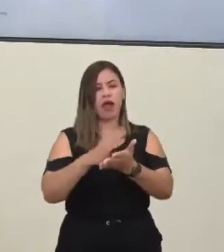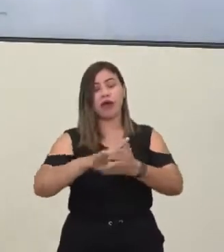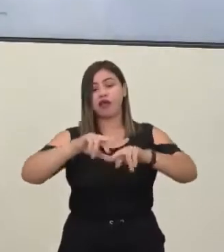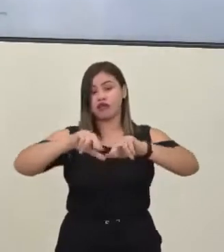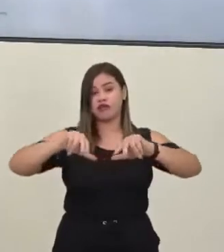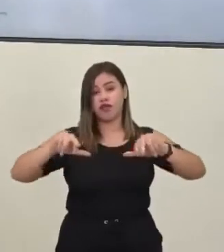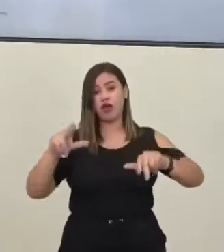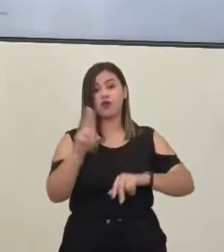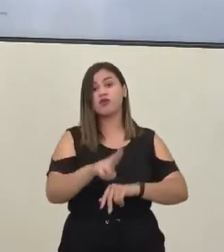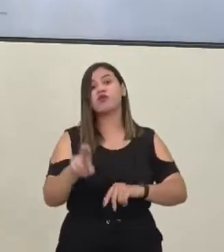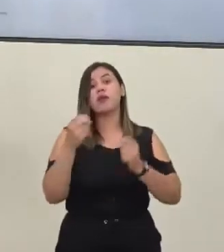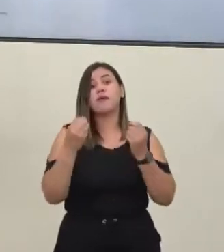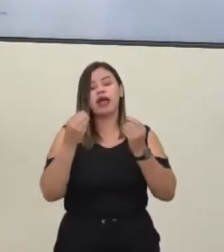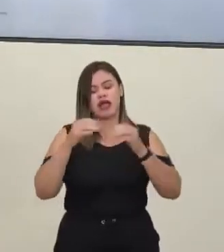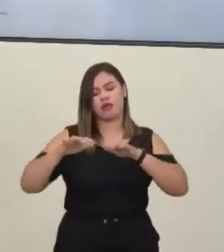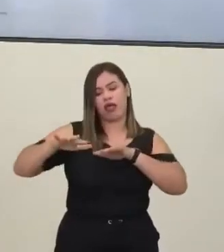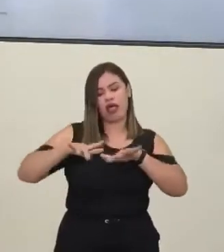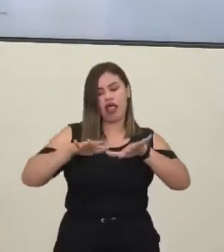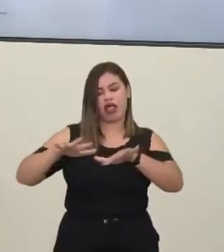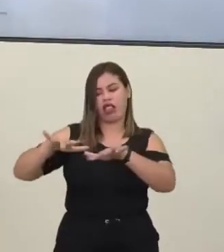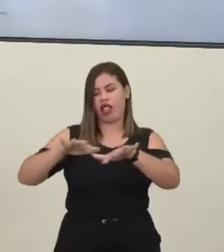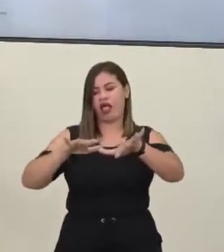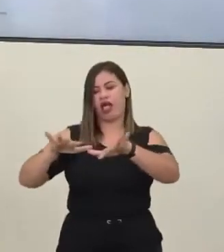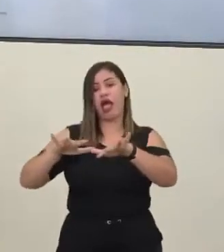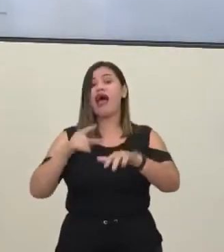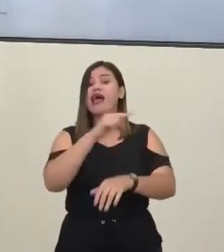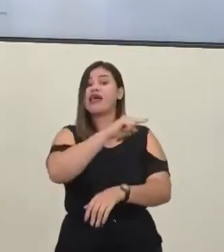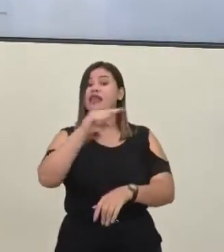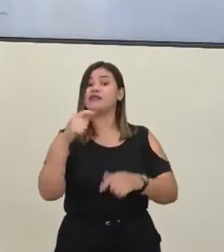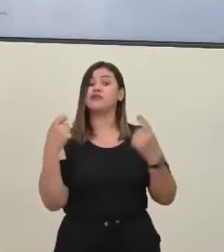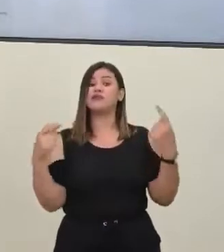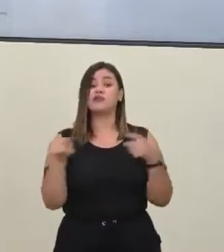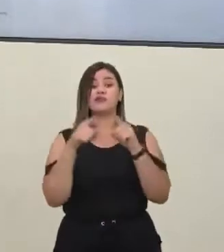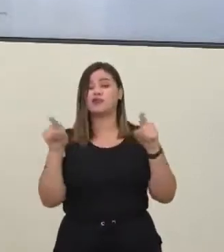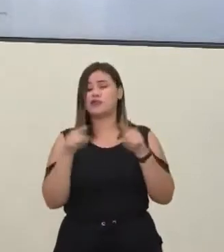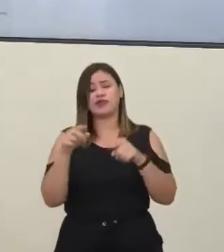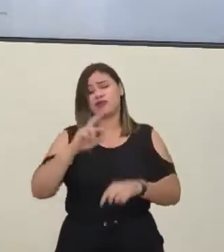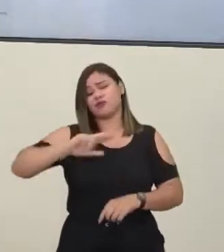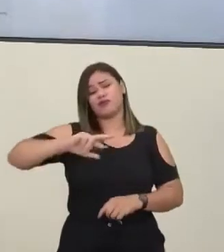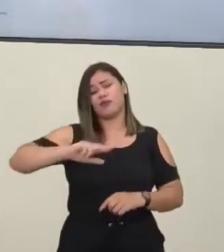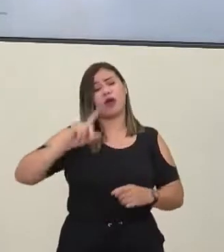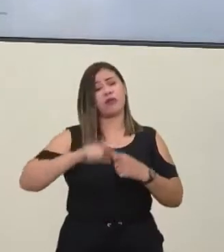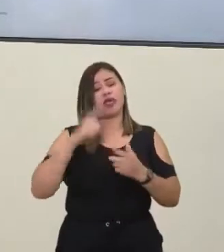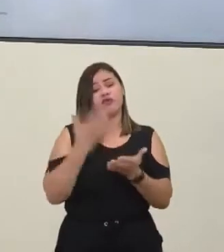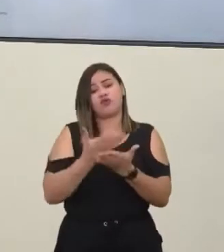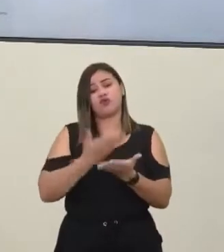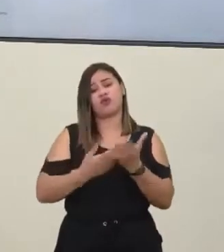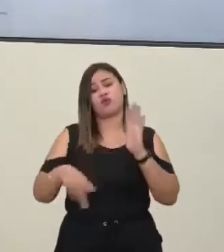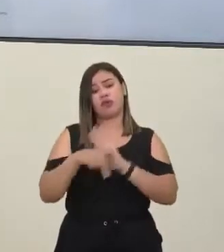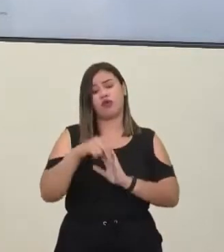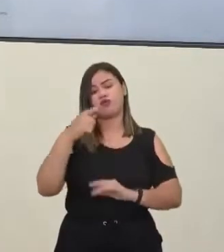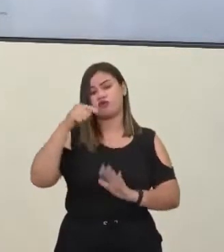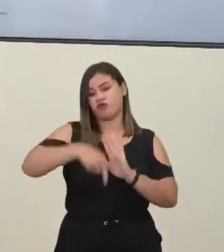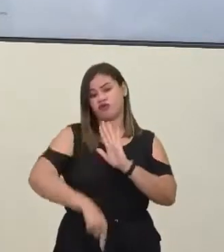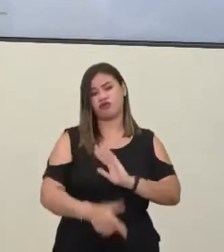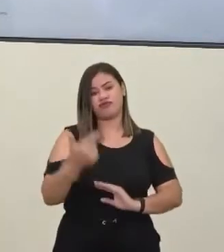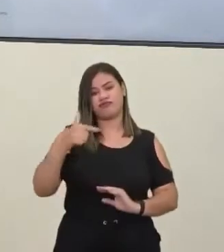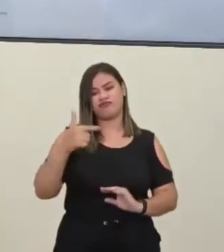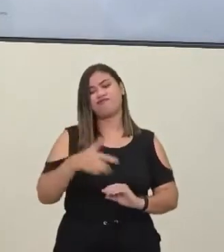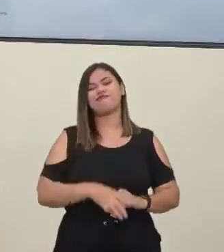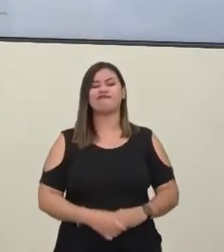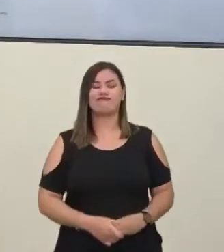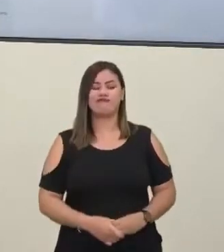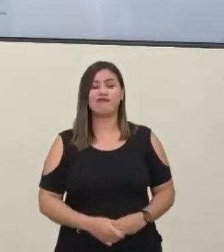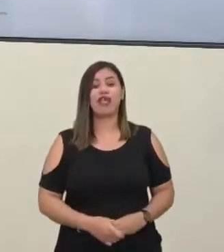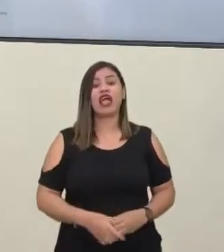gente não pode dizer que sejam músicos, porque eles, a maioria não estudou música, né? Ou não tem assim um conhecimento musical, a base musical.